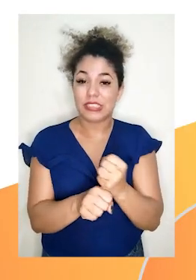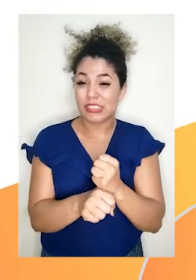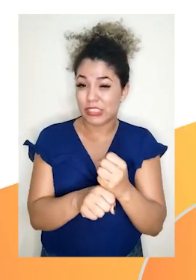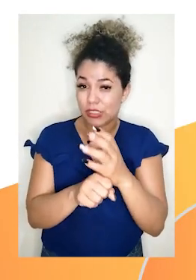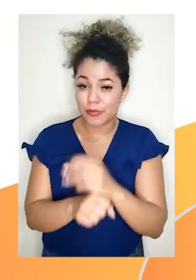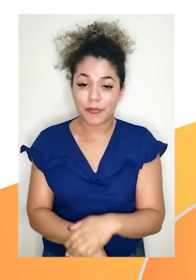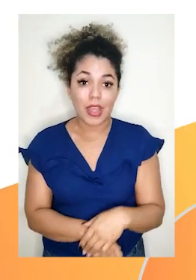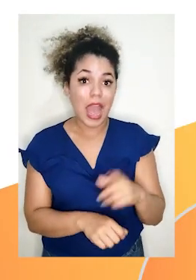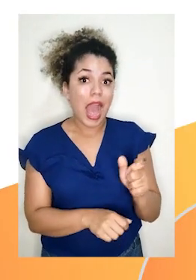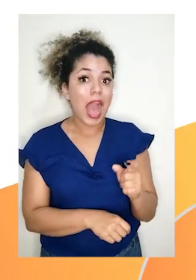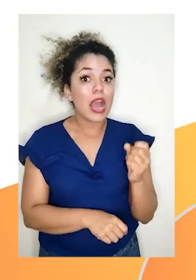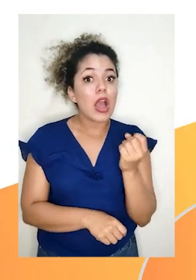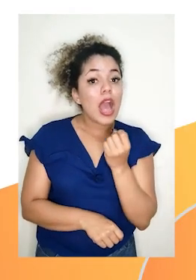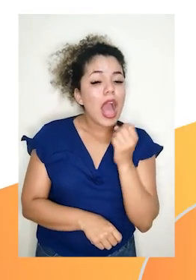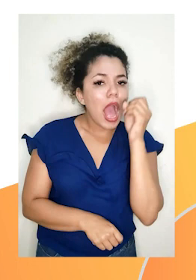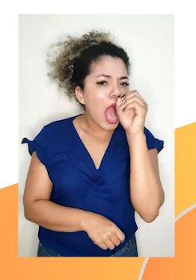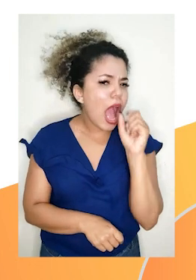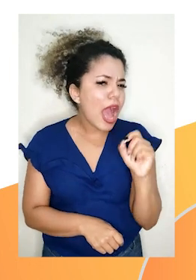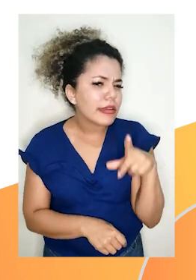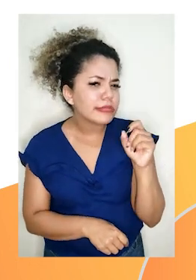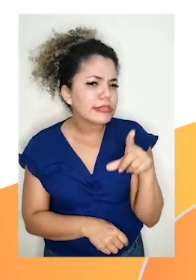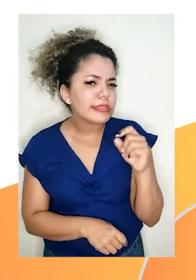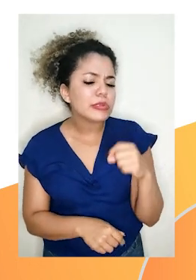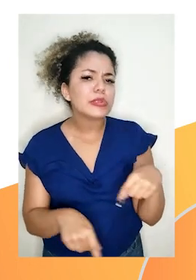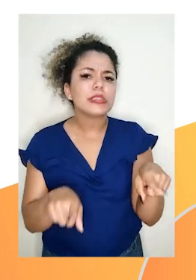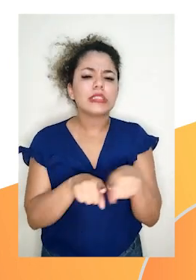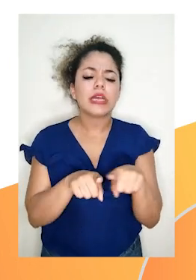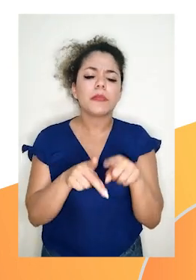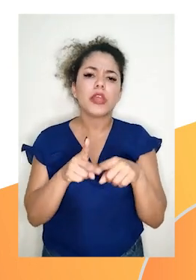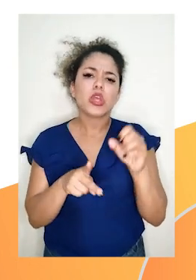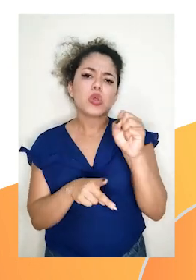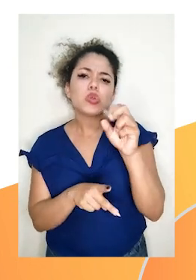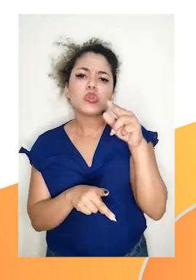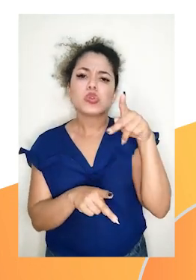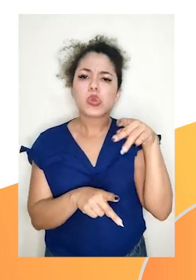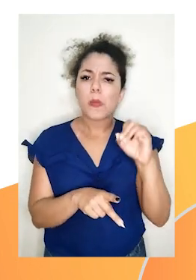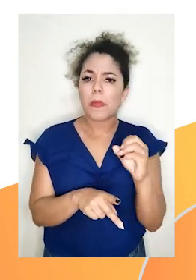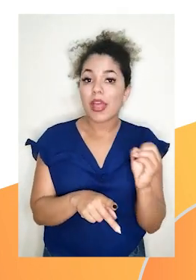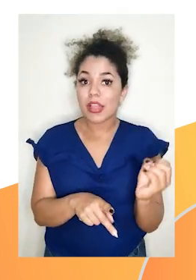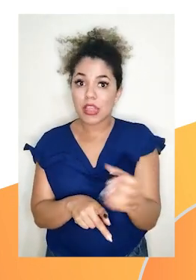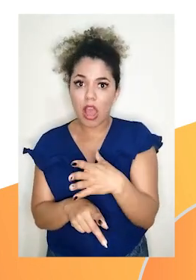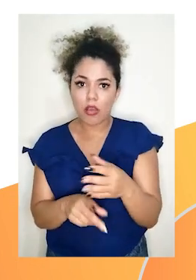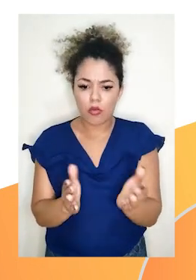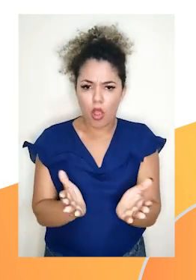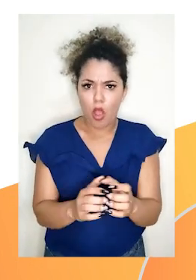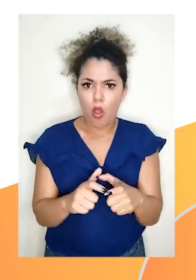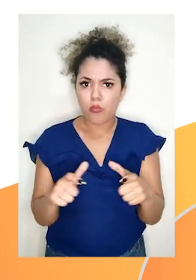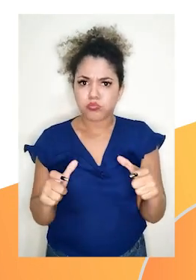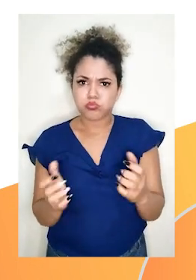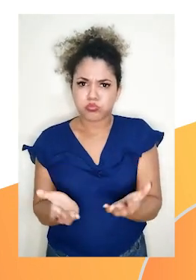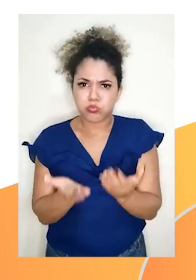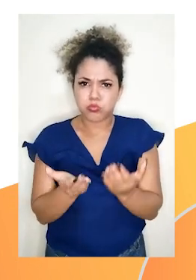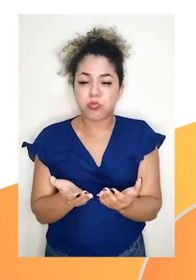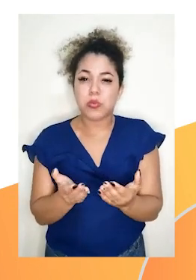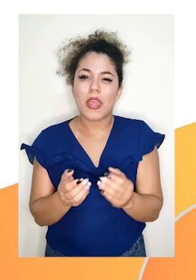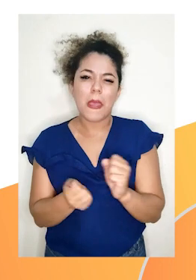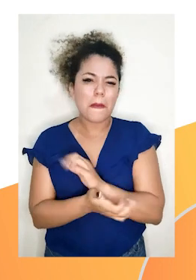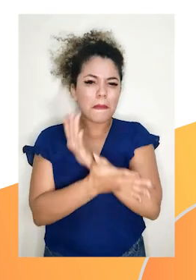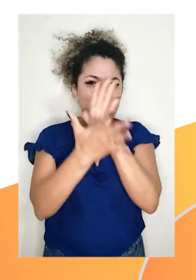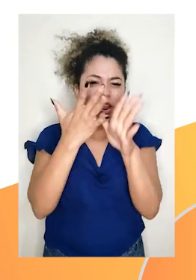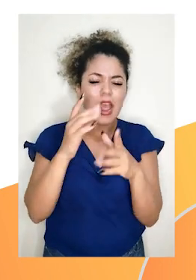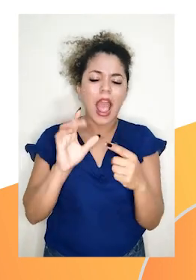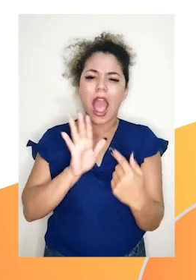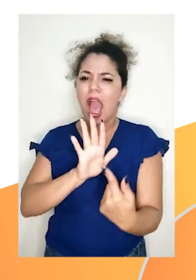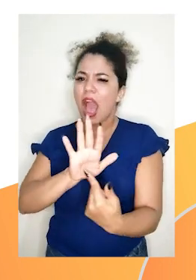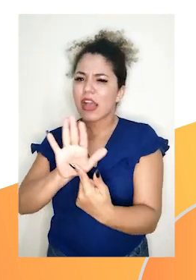Gigantes azuis e supernovas. Essas estrelas possuem grande quantidade de massa e intenso brilho. Apresentam